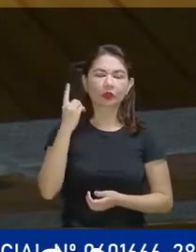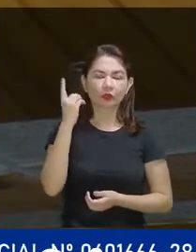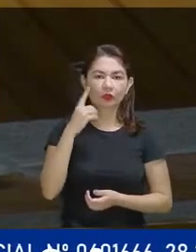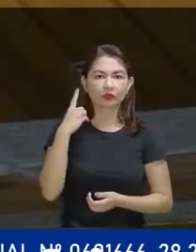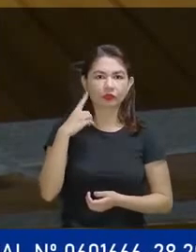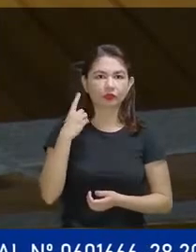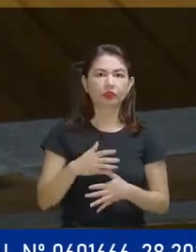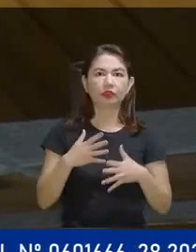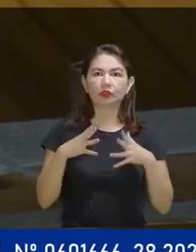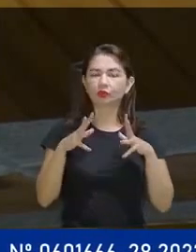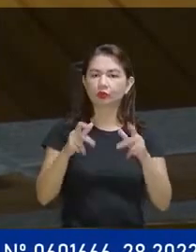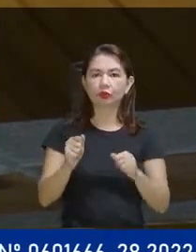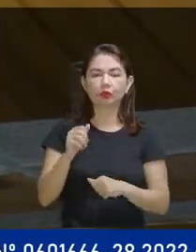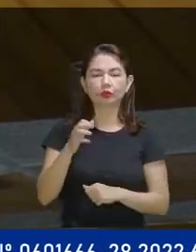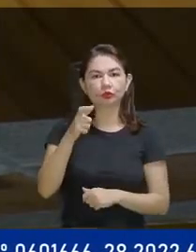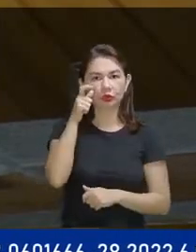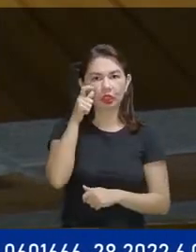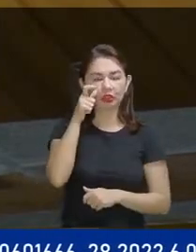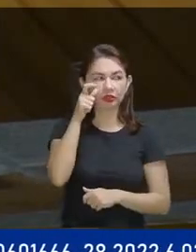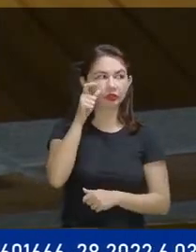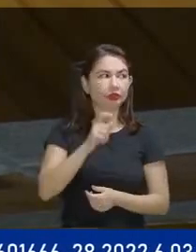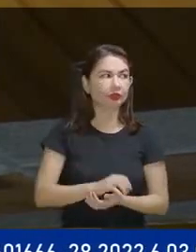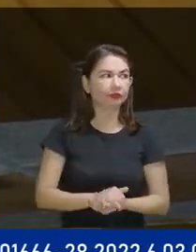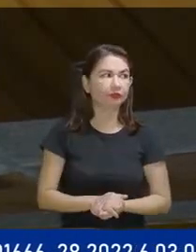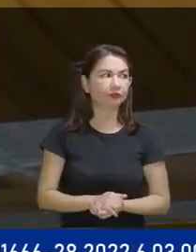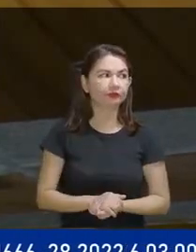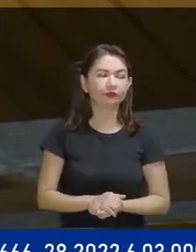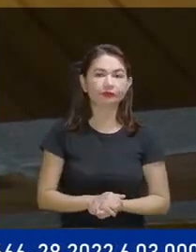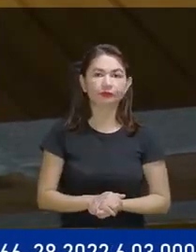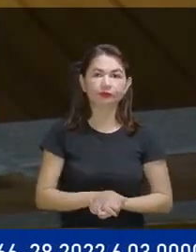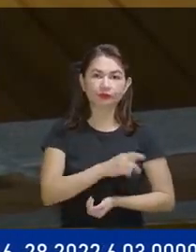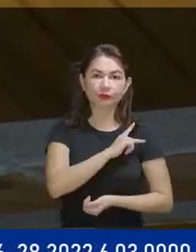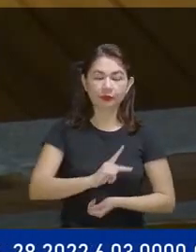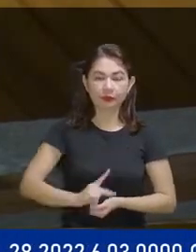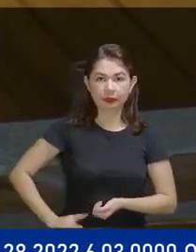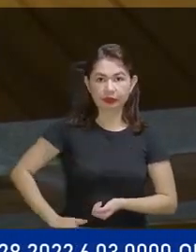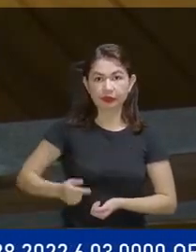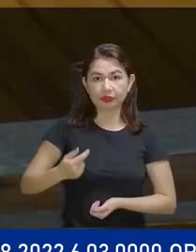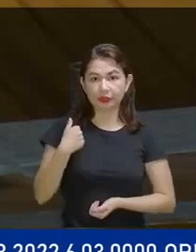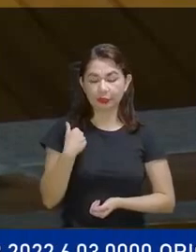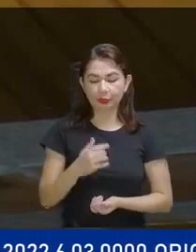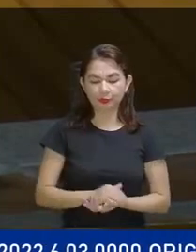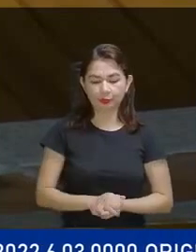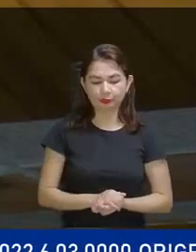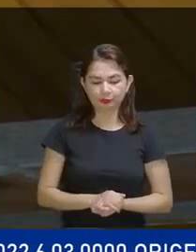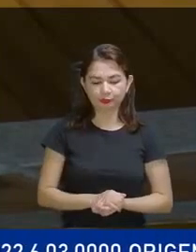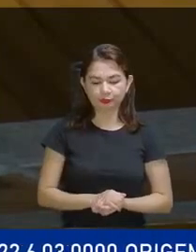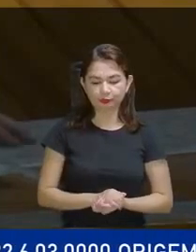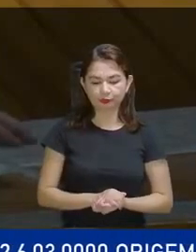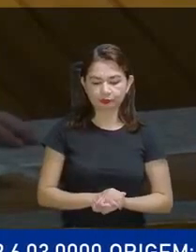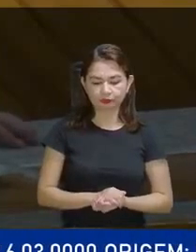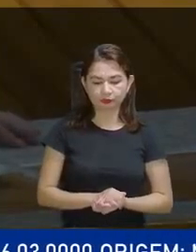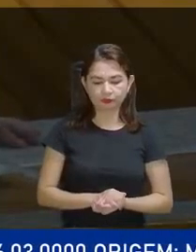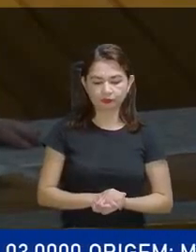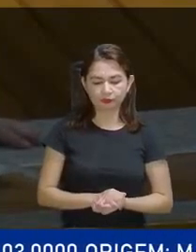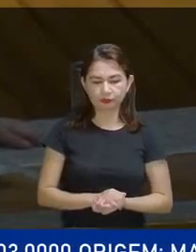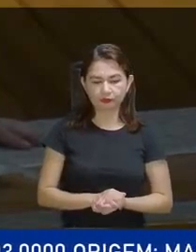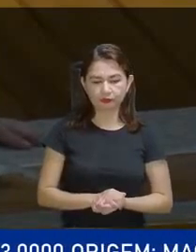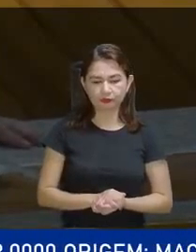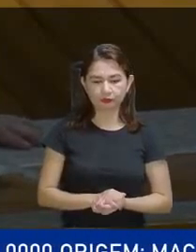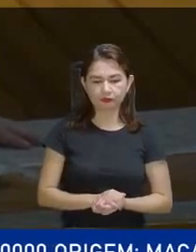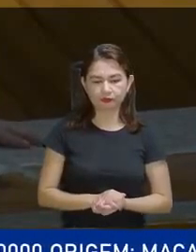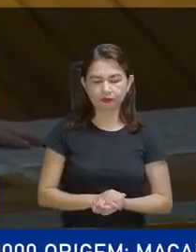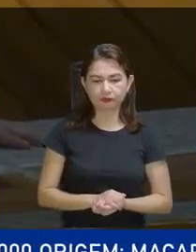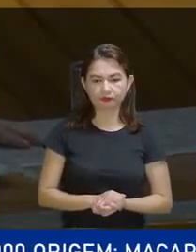nos acompanham. Senhor presidente, eu também, do mesmo modo que o nosso eminente colega